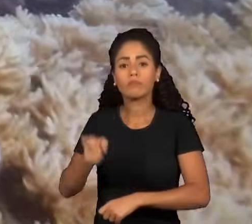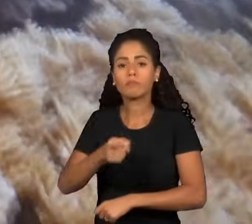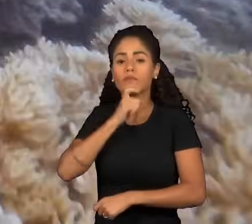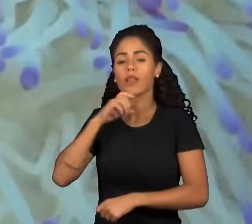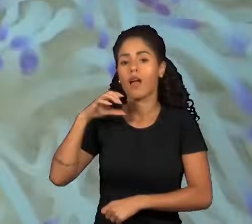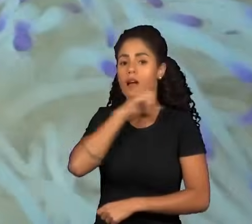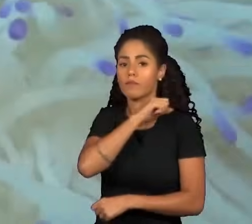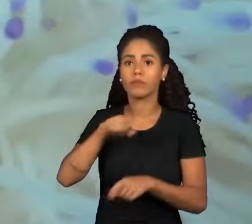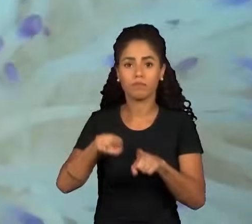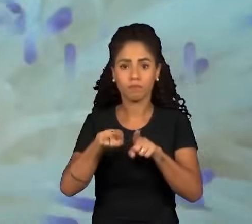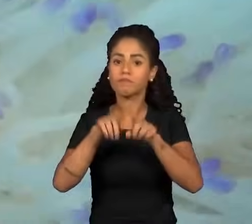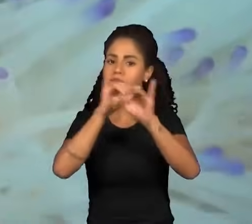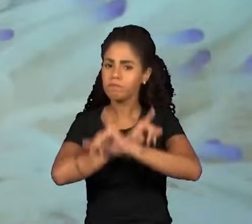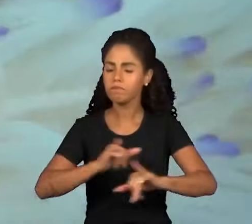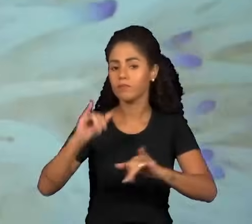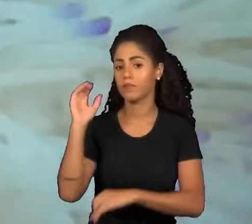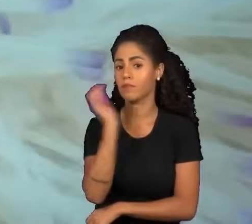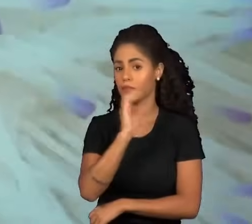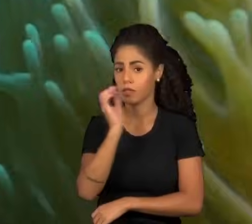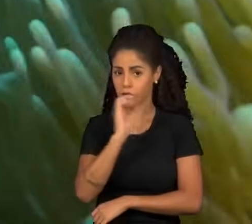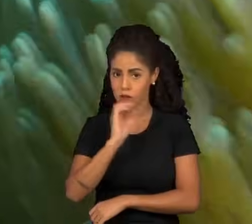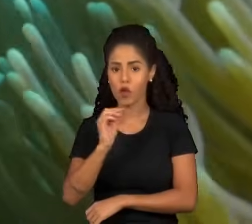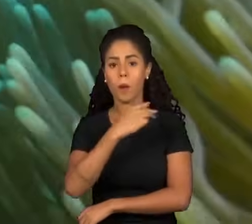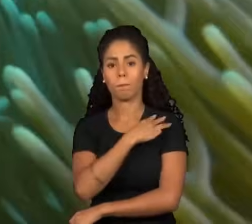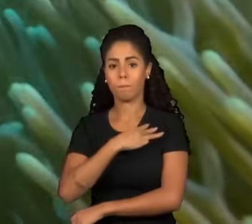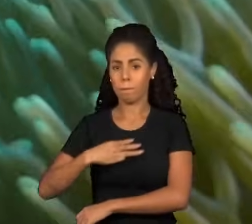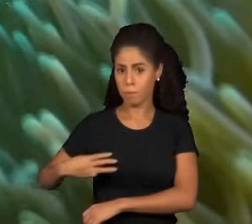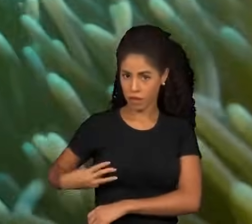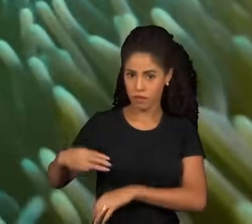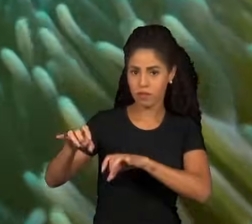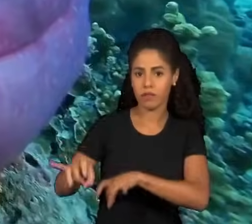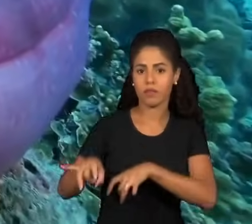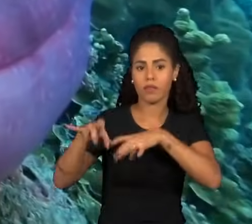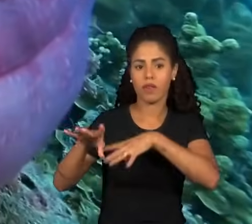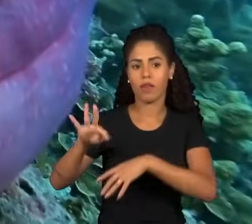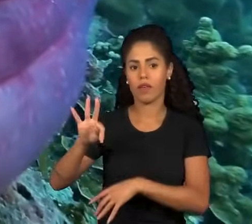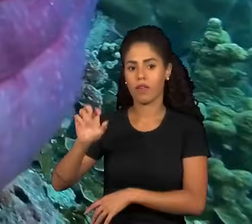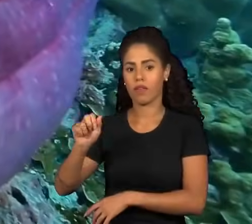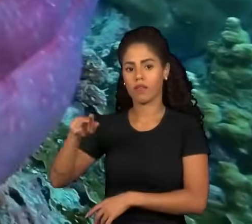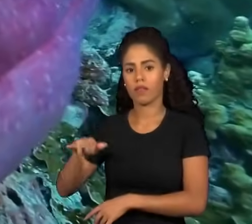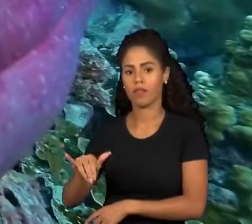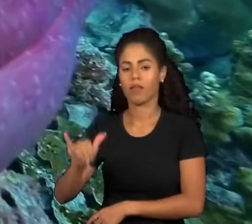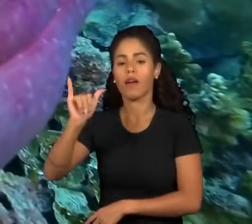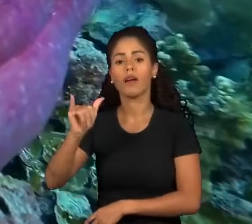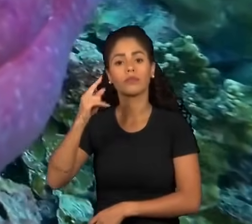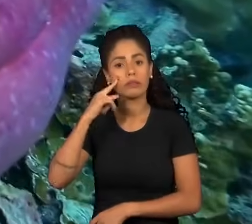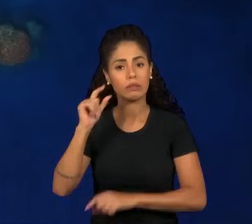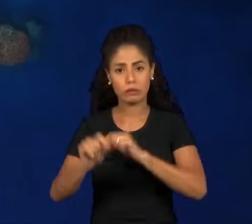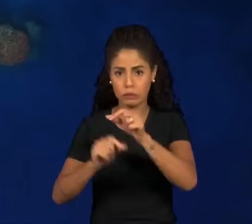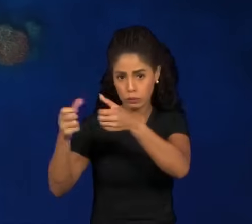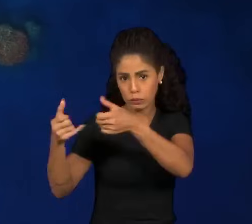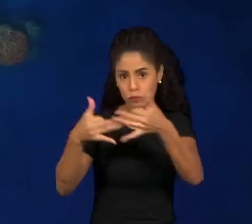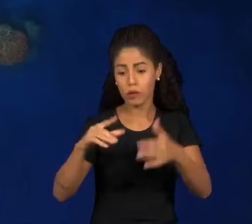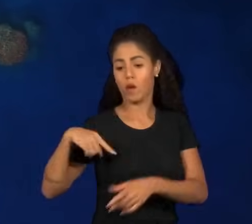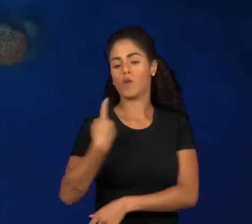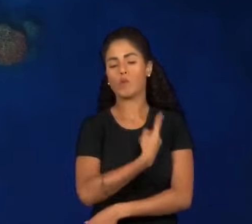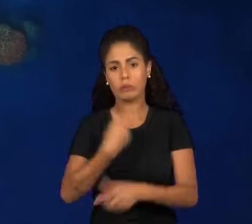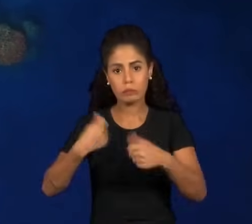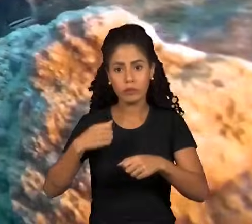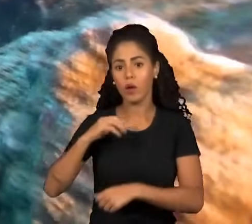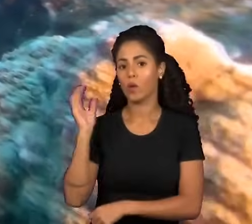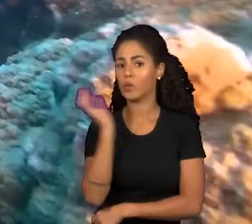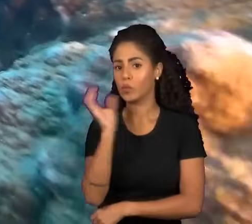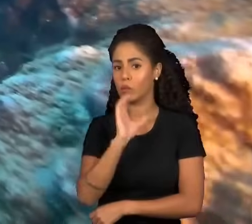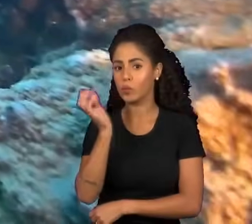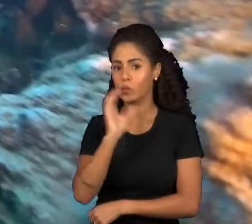Em comunicado urgente, a ministra do Meio Ambiente da Austrália, Tanya Plibersek, afirma: precisamos agir